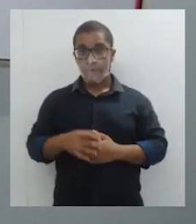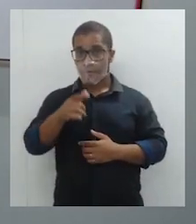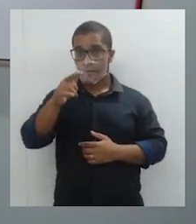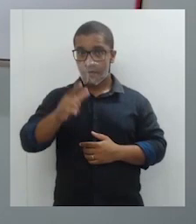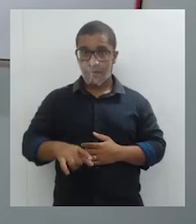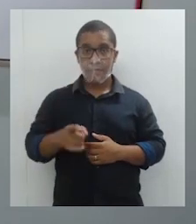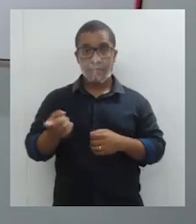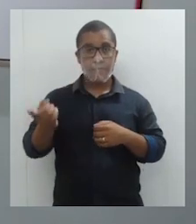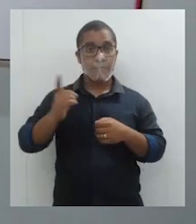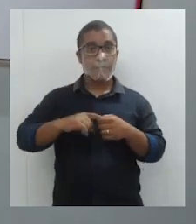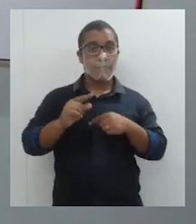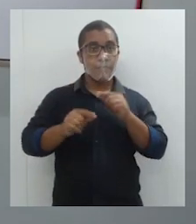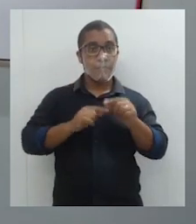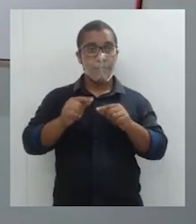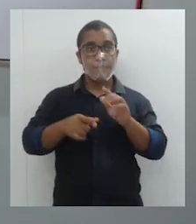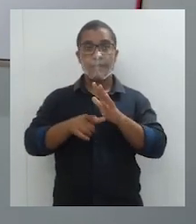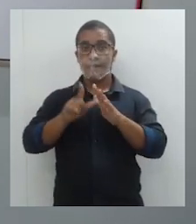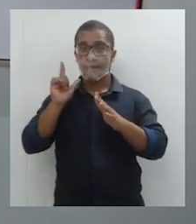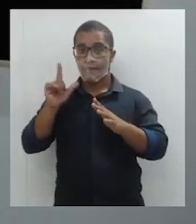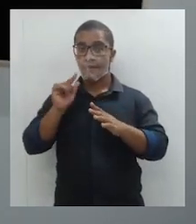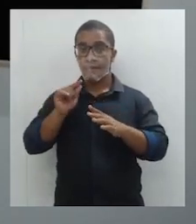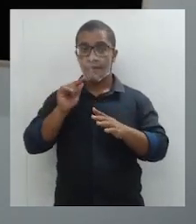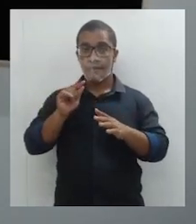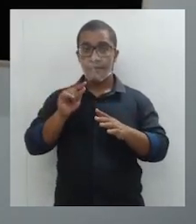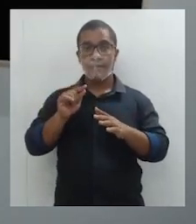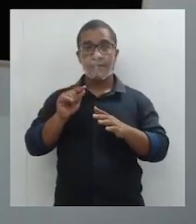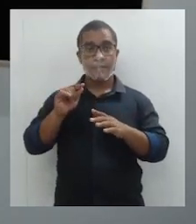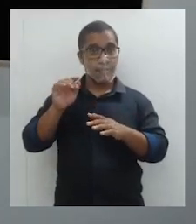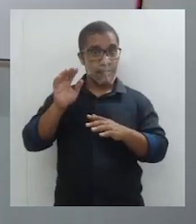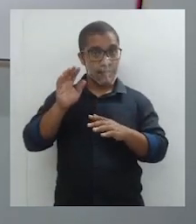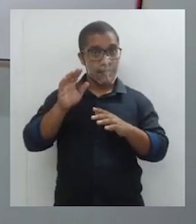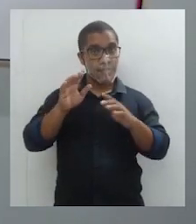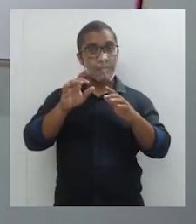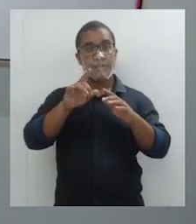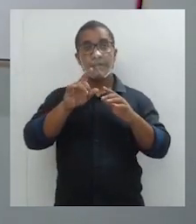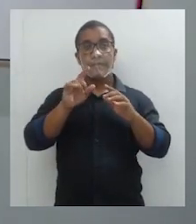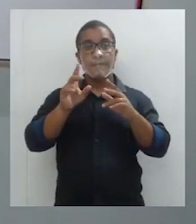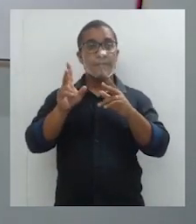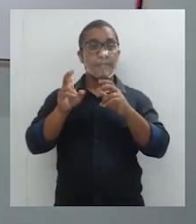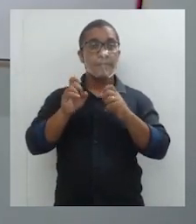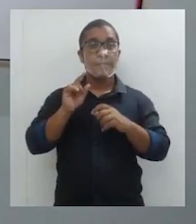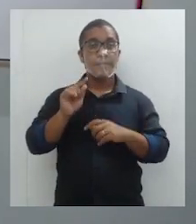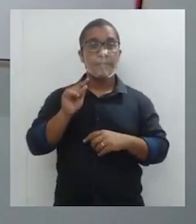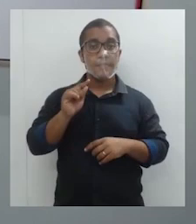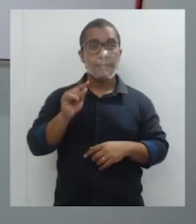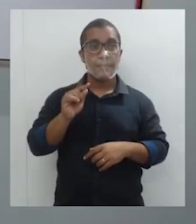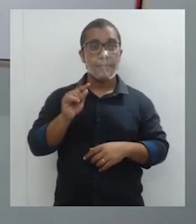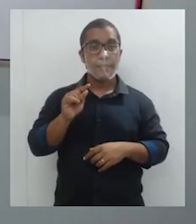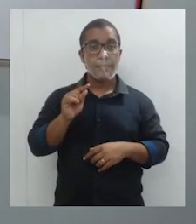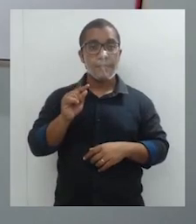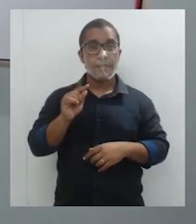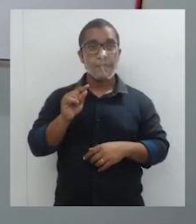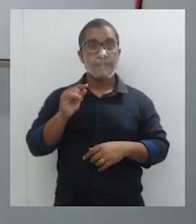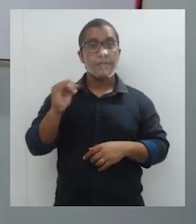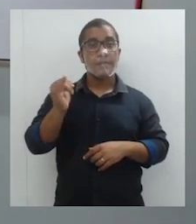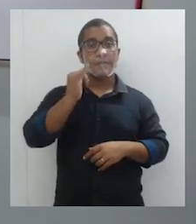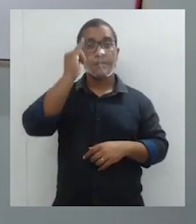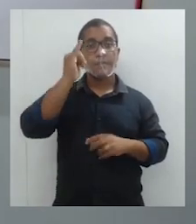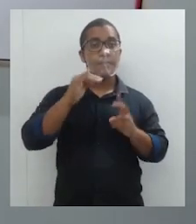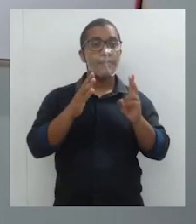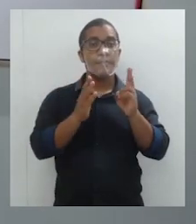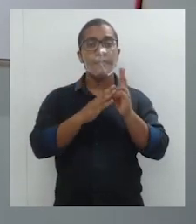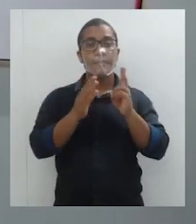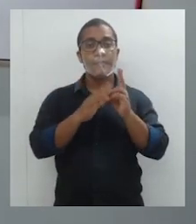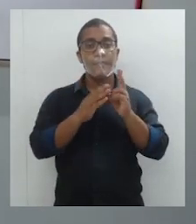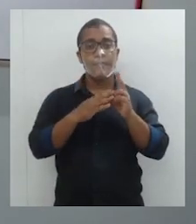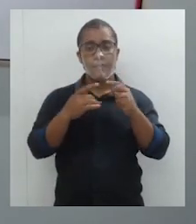algo importante que eu posso me dispedir e vocês a gente observar essa questão sobre os